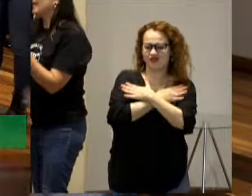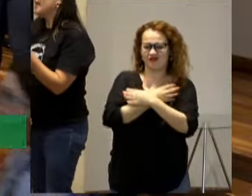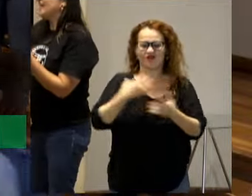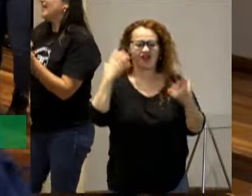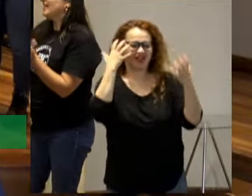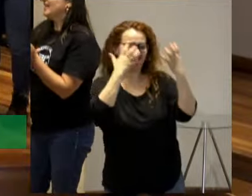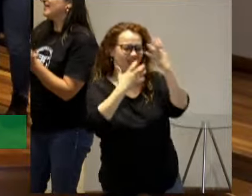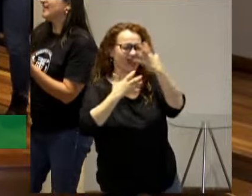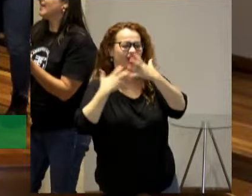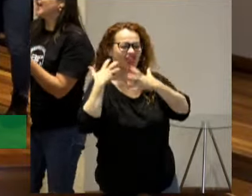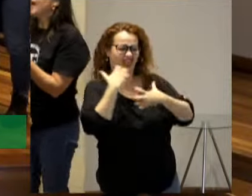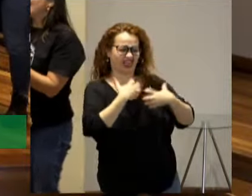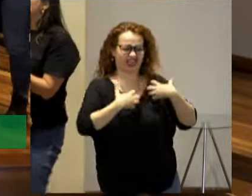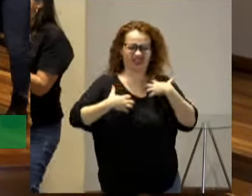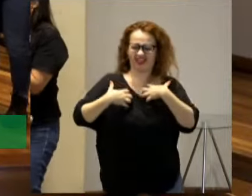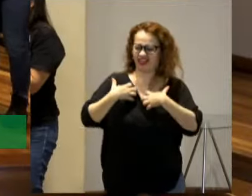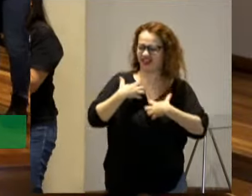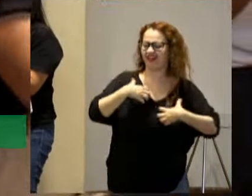sossego.